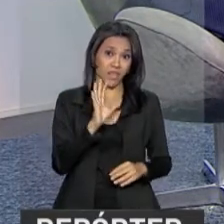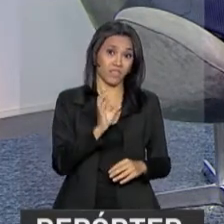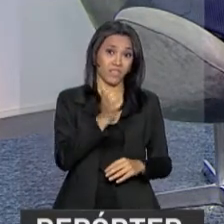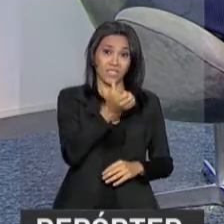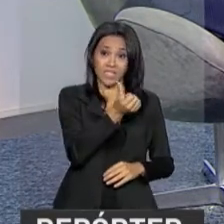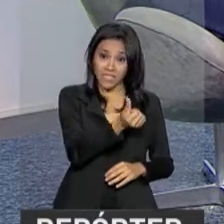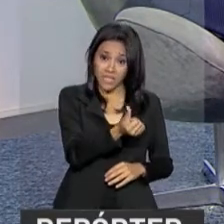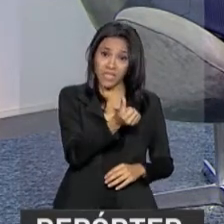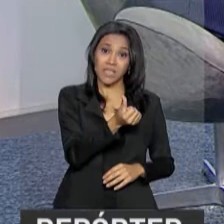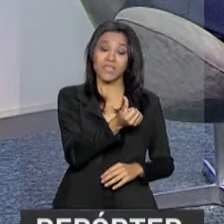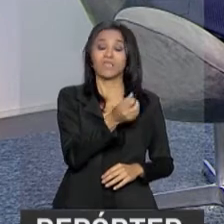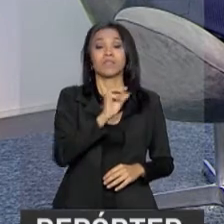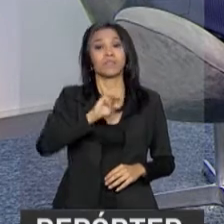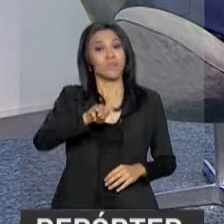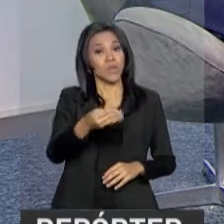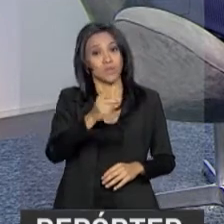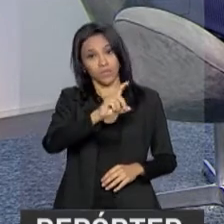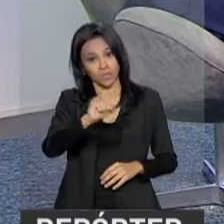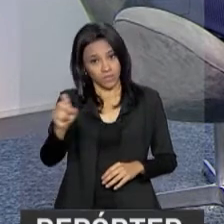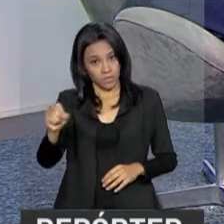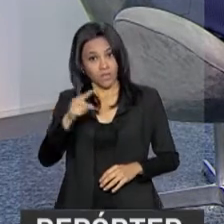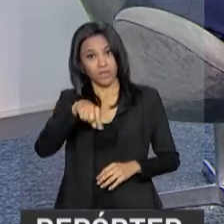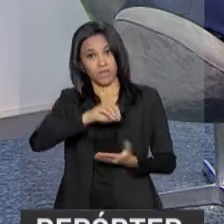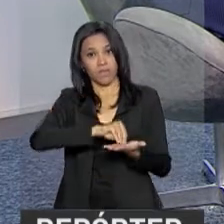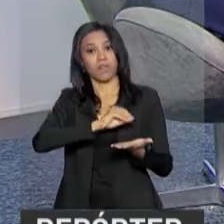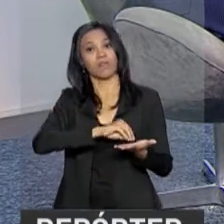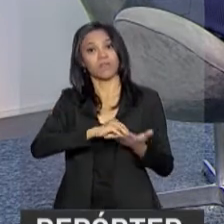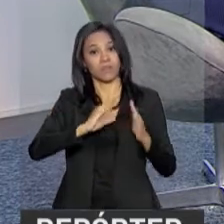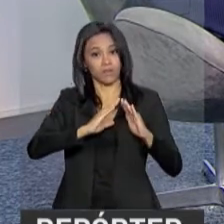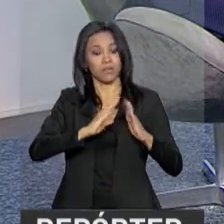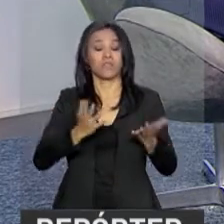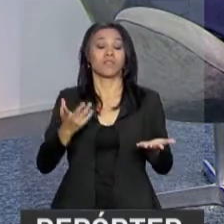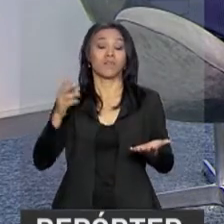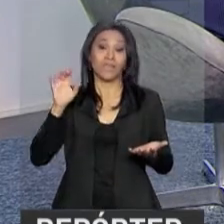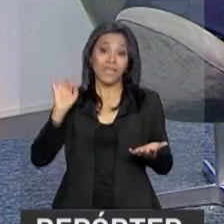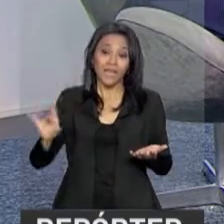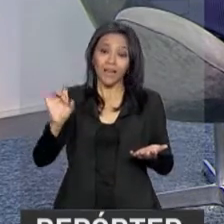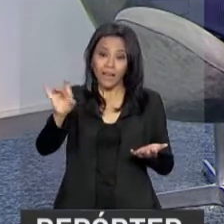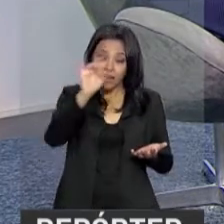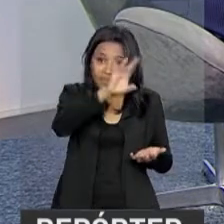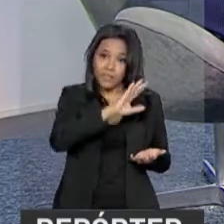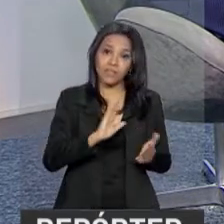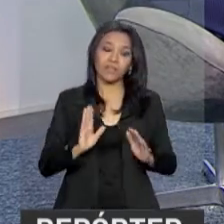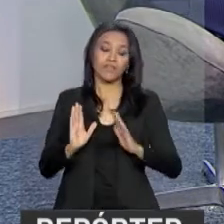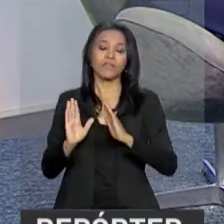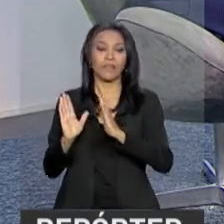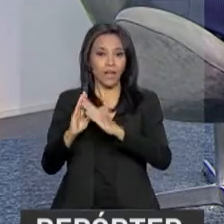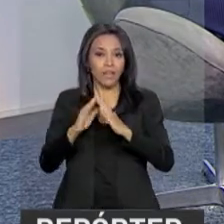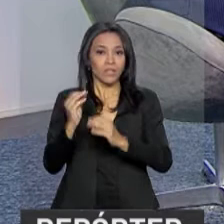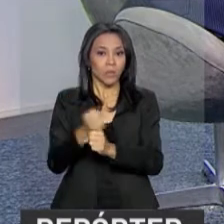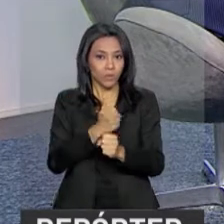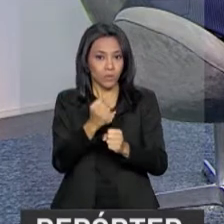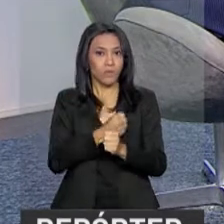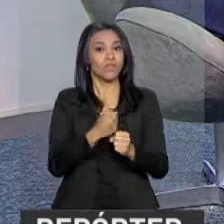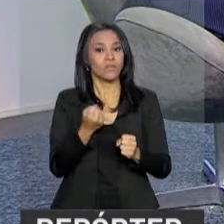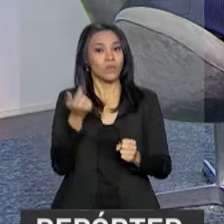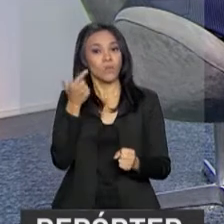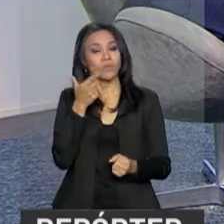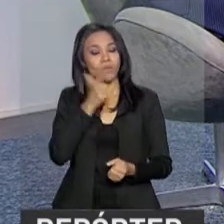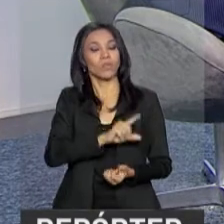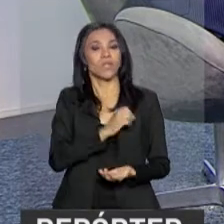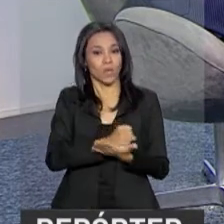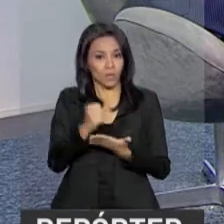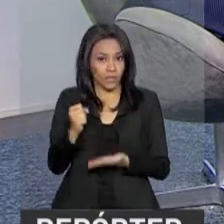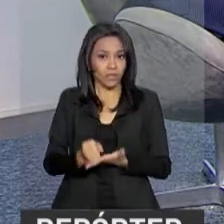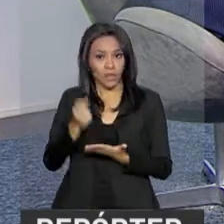6 milhões e 100. Então, é um número expressivo, é um número confiante que cada unidade habitacional gera 1,5 emprego. Então, quer dizer que nós estamos contribuindo